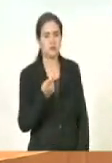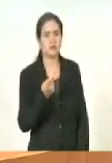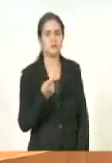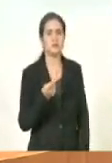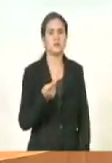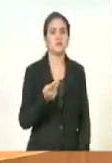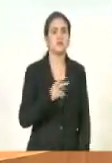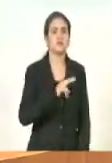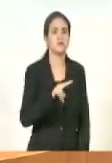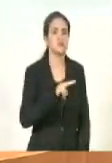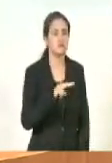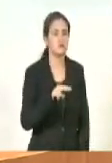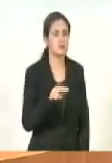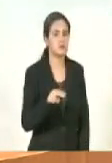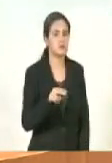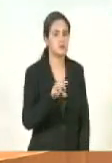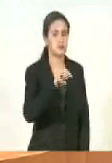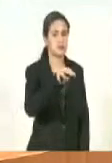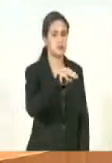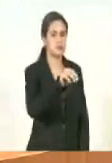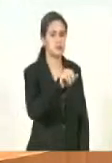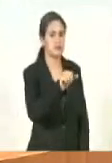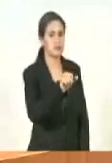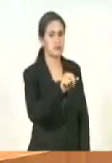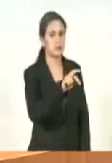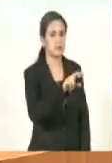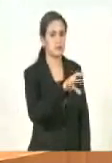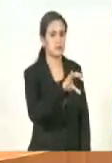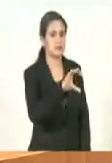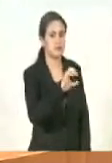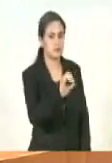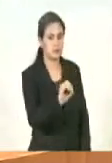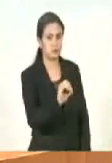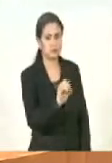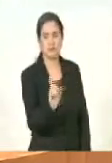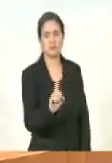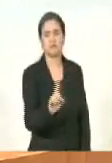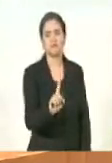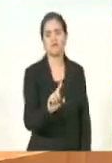nosso amigo, não é Márcio Abranches, e sim Jerry Abranches.